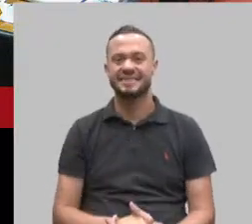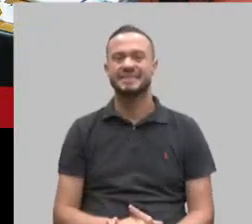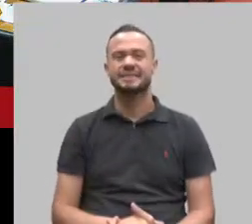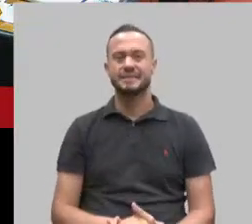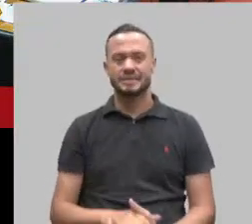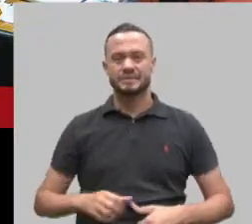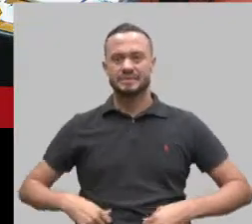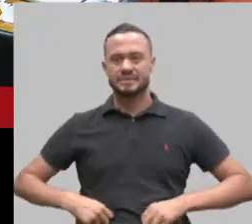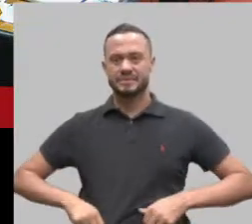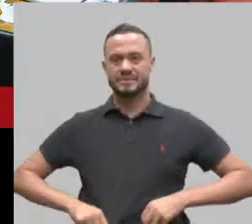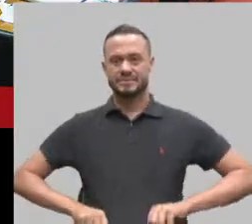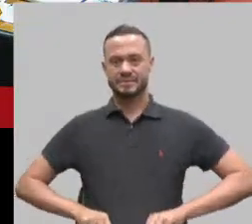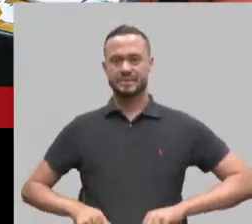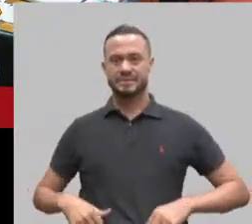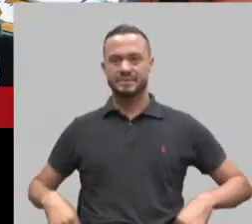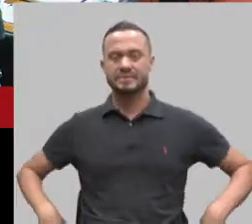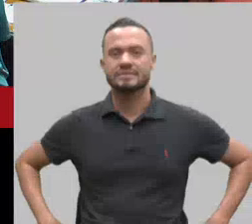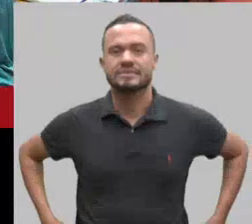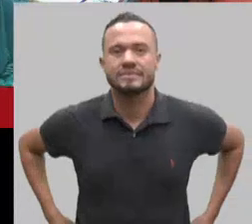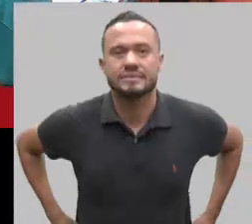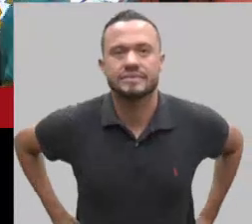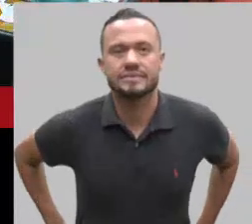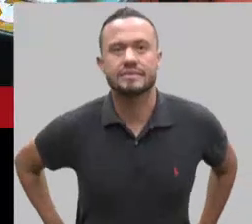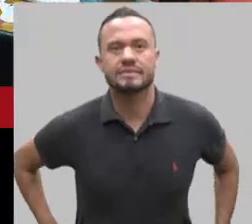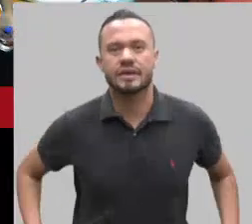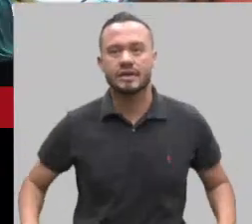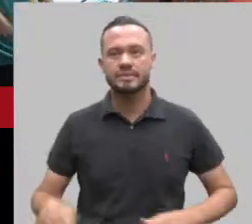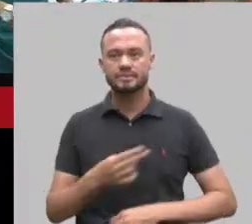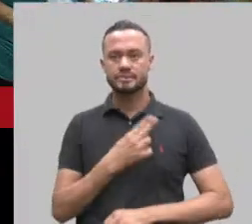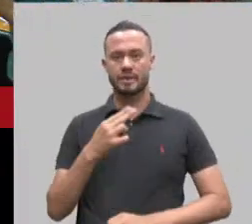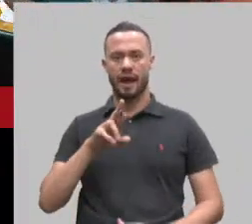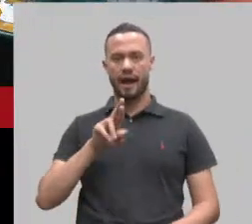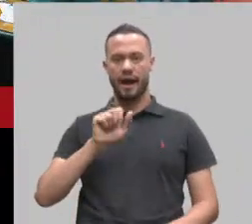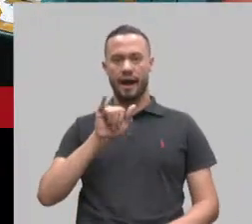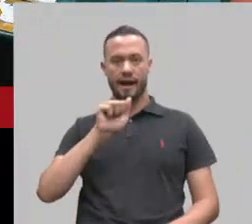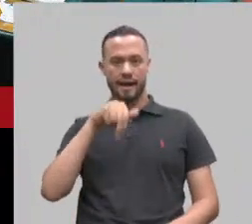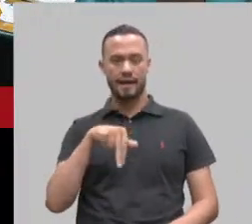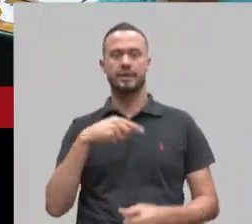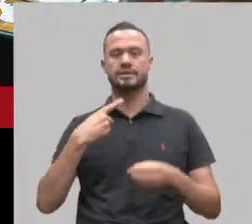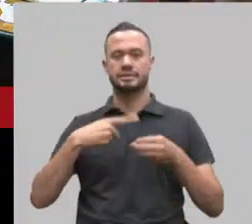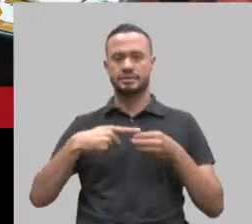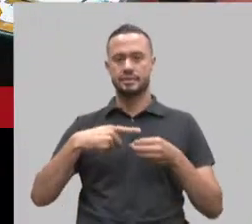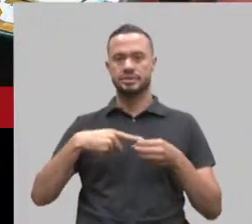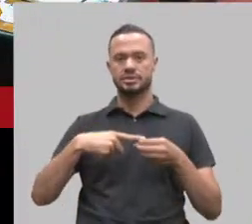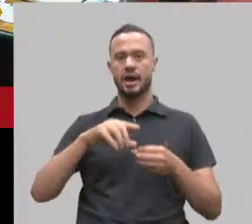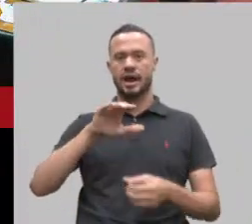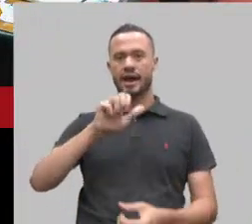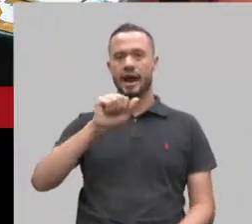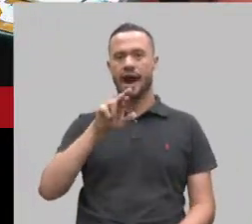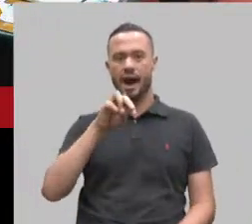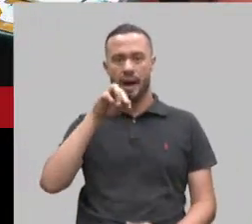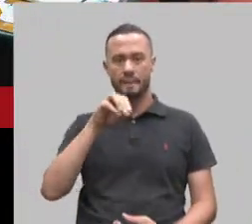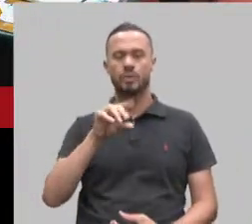falar um pouco mais alto seu nome e a sua cidade meu nome é Raí Antônio sou de carmon de Minas e gostaria de dar meu depoimento